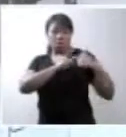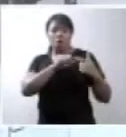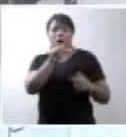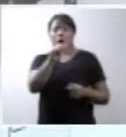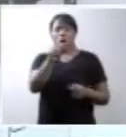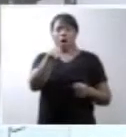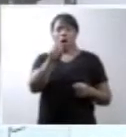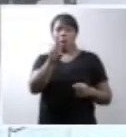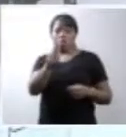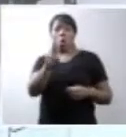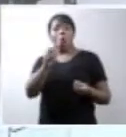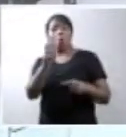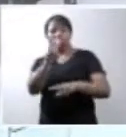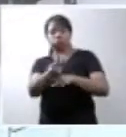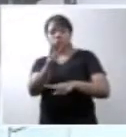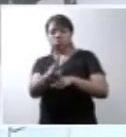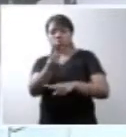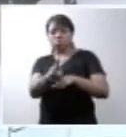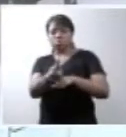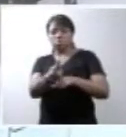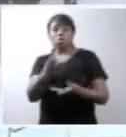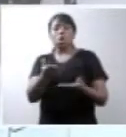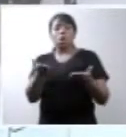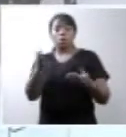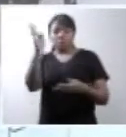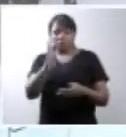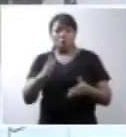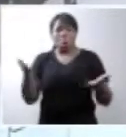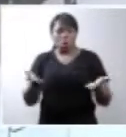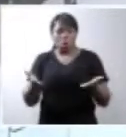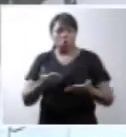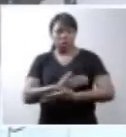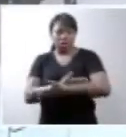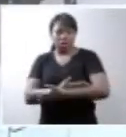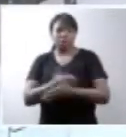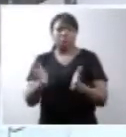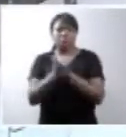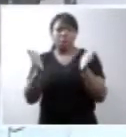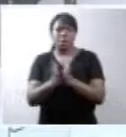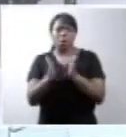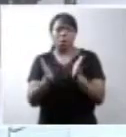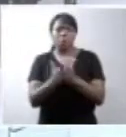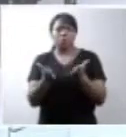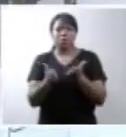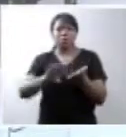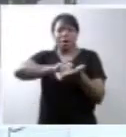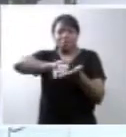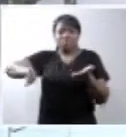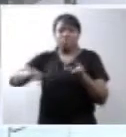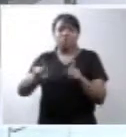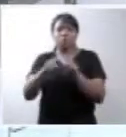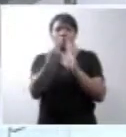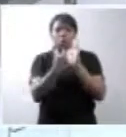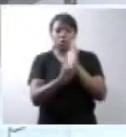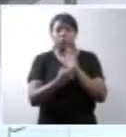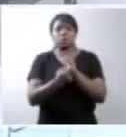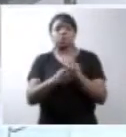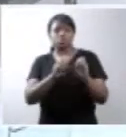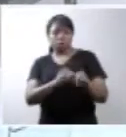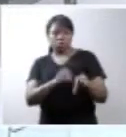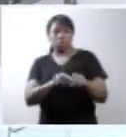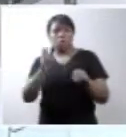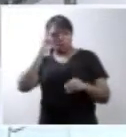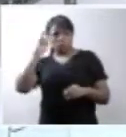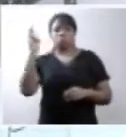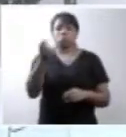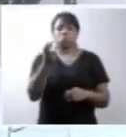da superproteção? No Brasil de hoje, uma criança pobre com deficiência costuma estar fora dos programas de educação e